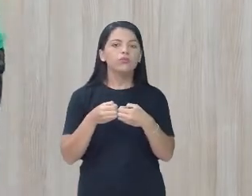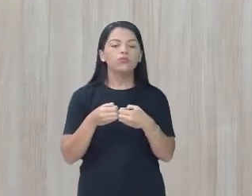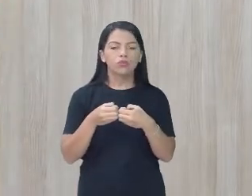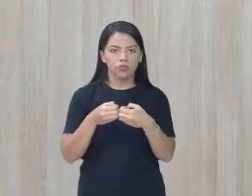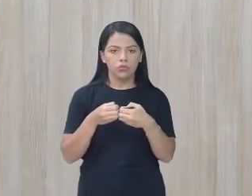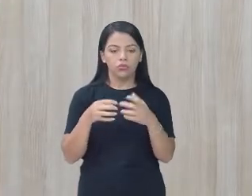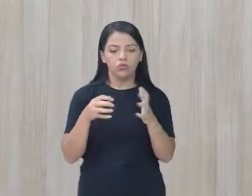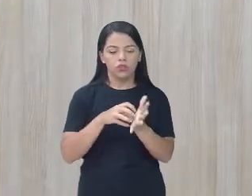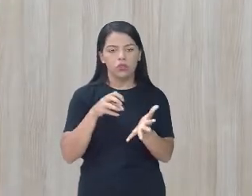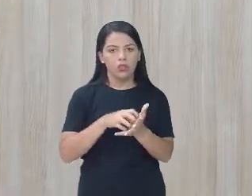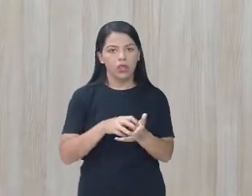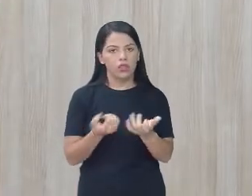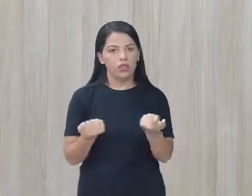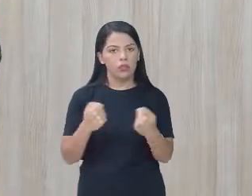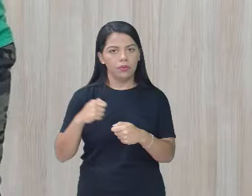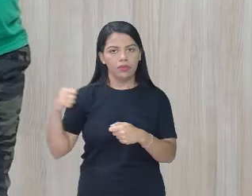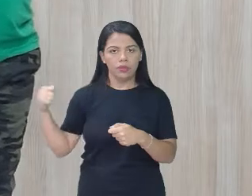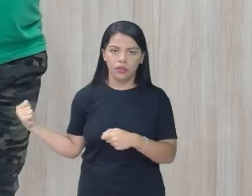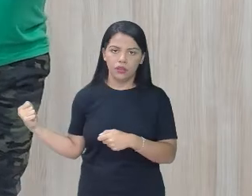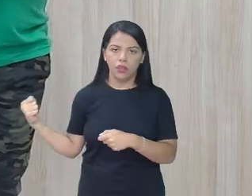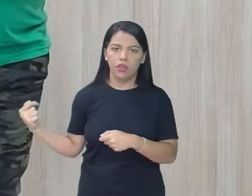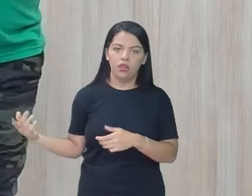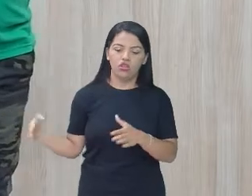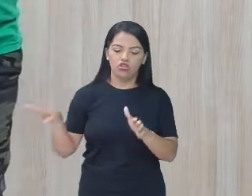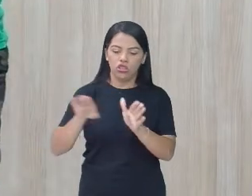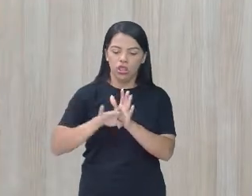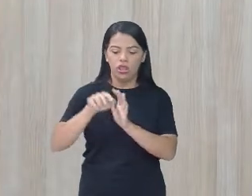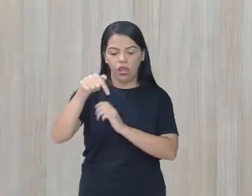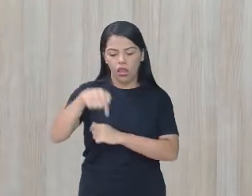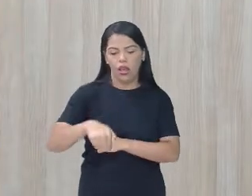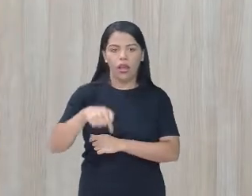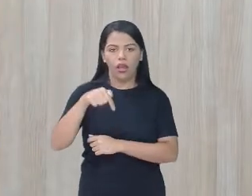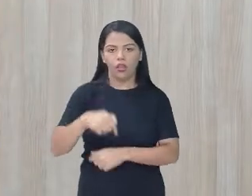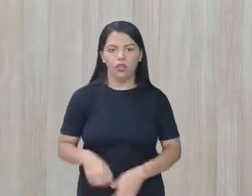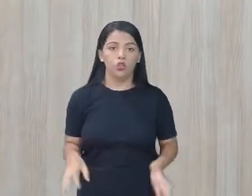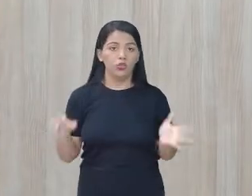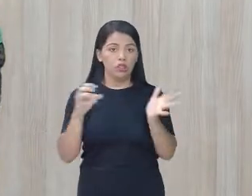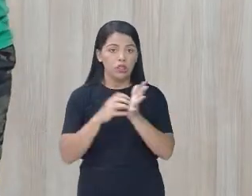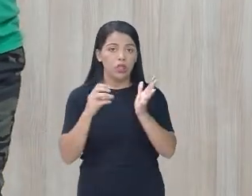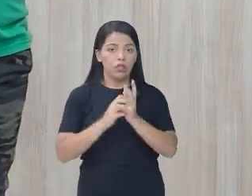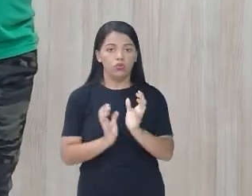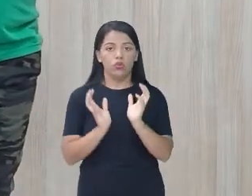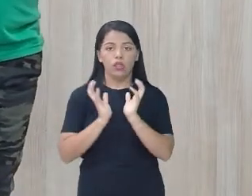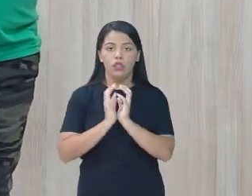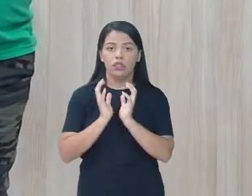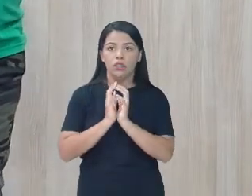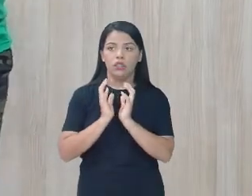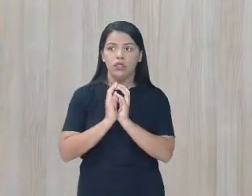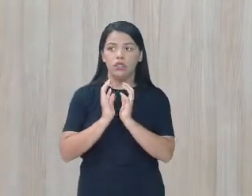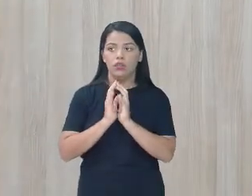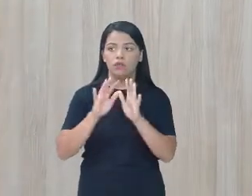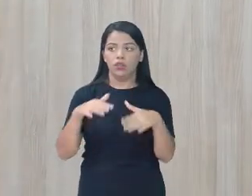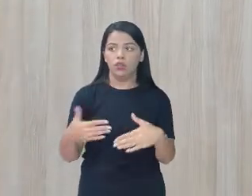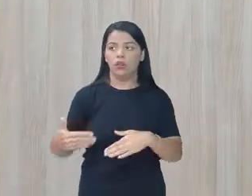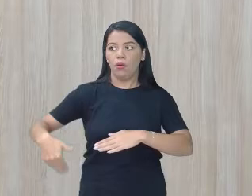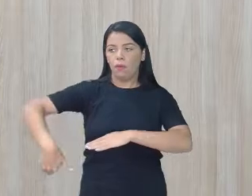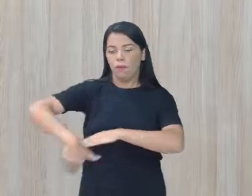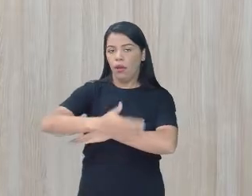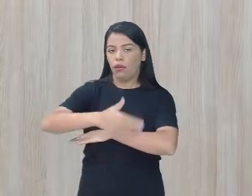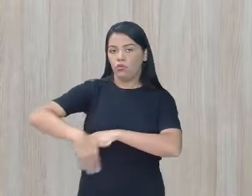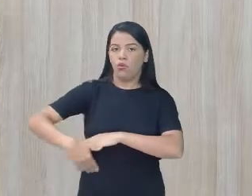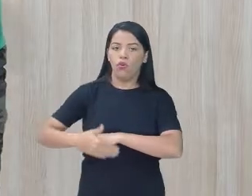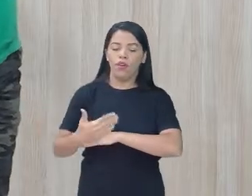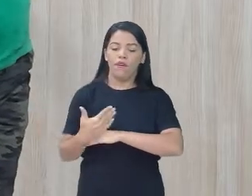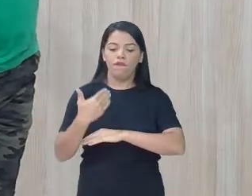se deslocar para o centro da cidade, muito provavelmente passou em frente à Praça da Várzea, ok? Professora, a Praça da Várzea